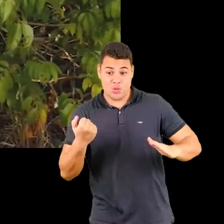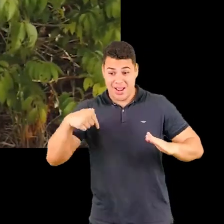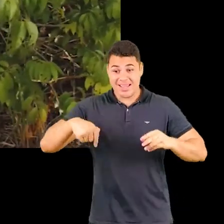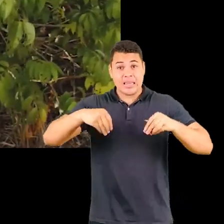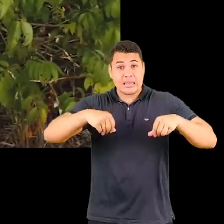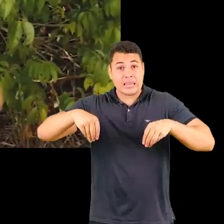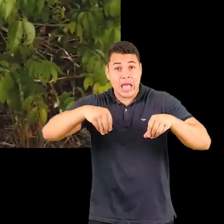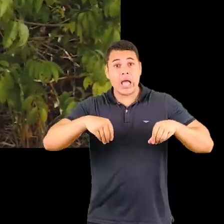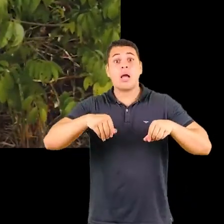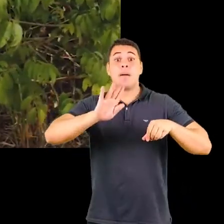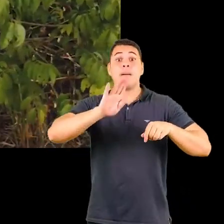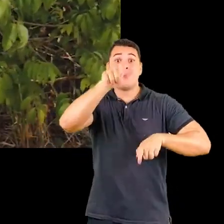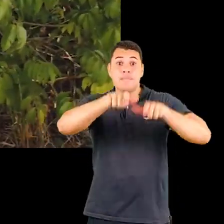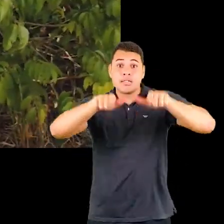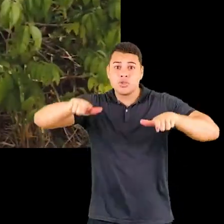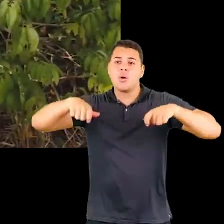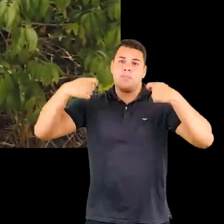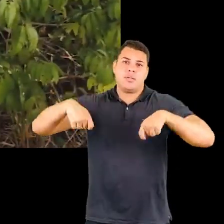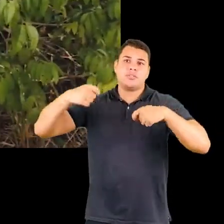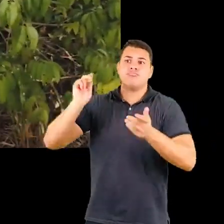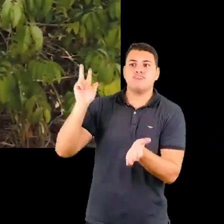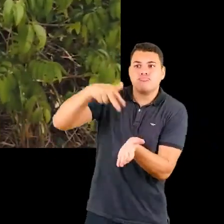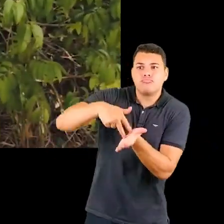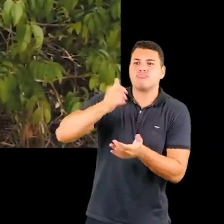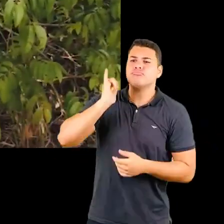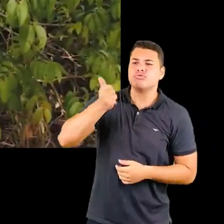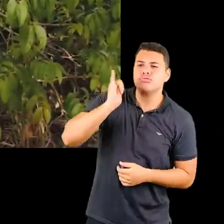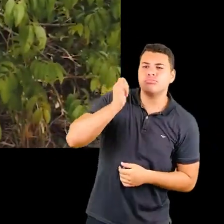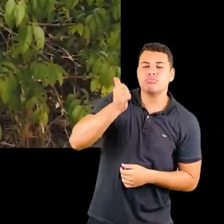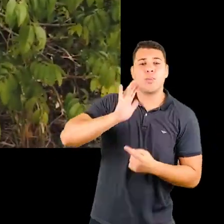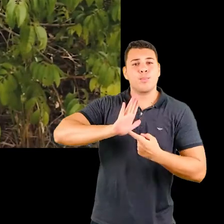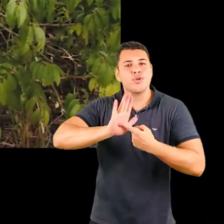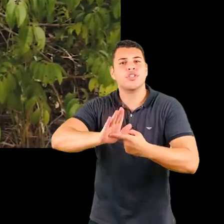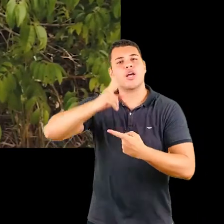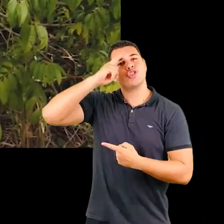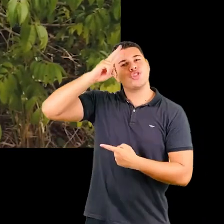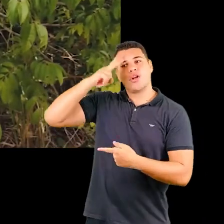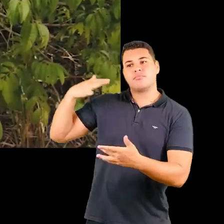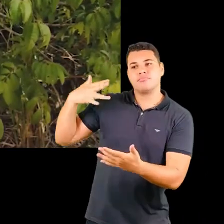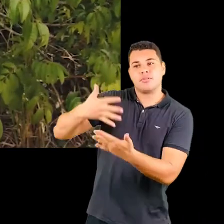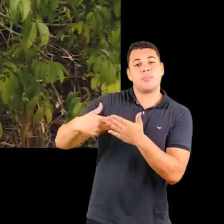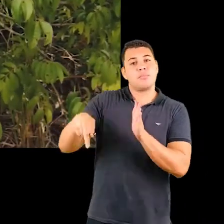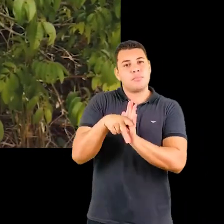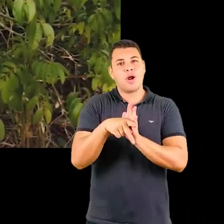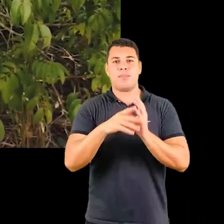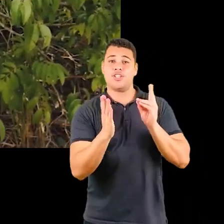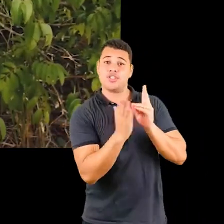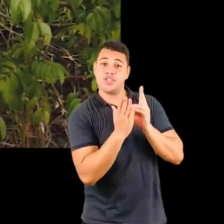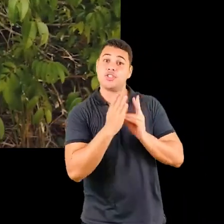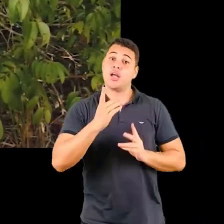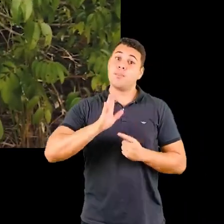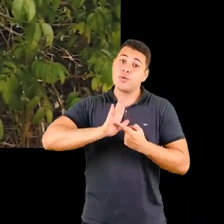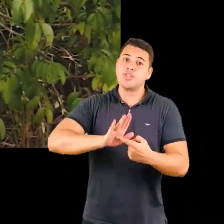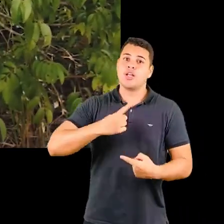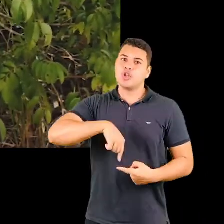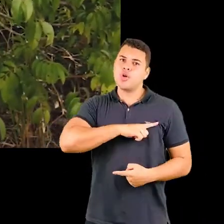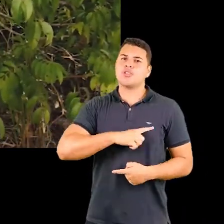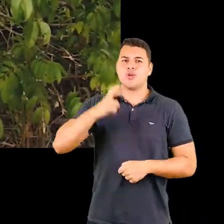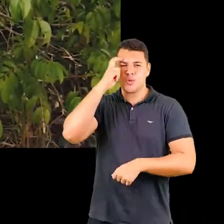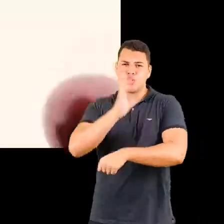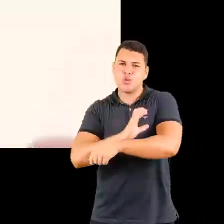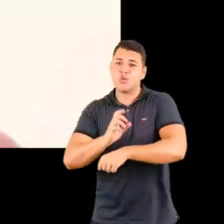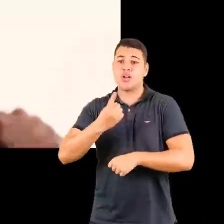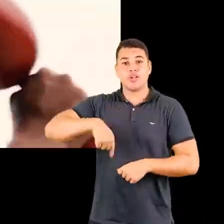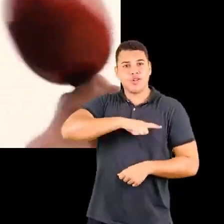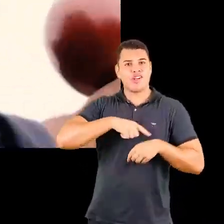E que alguém quis ocultar essa coisa indígena que nós temos. Que é a nossa cultura. Que é a nossa terra, o nosso